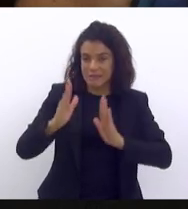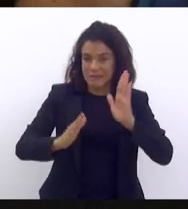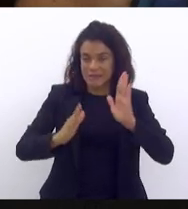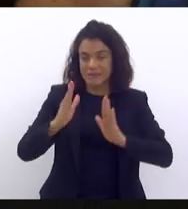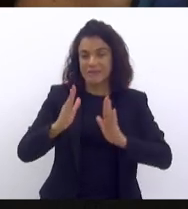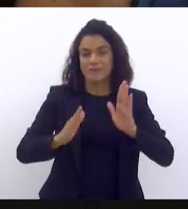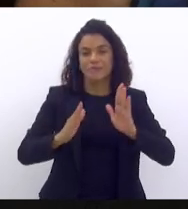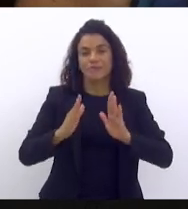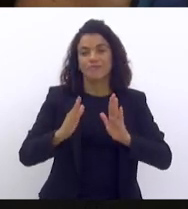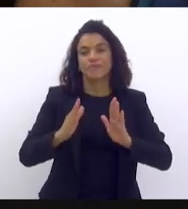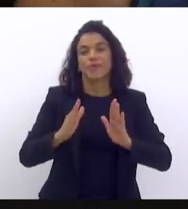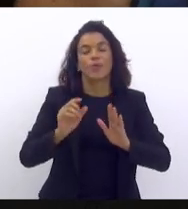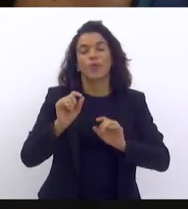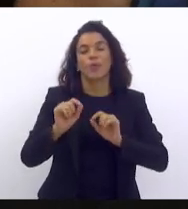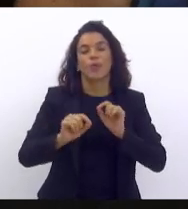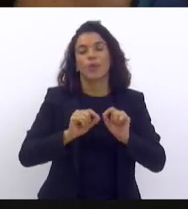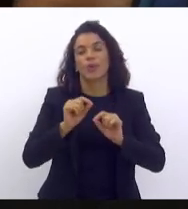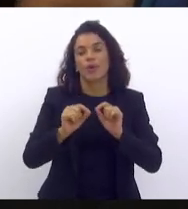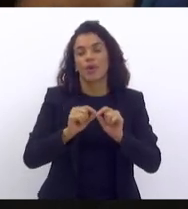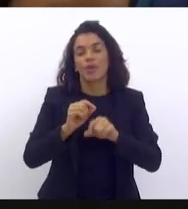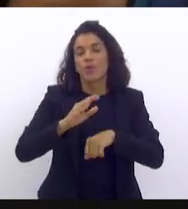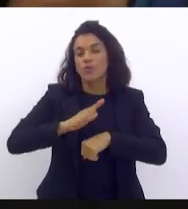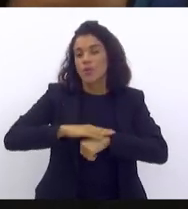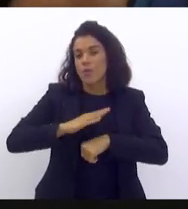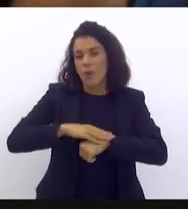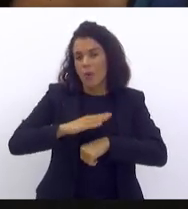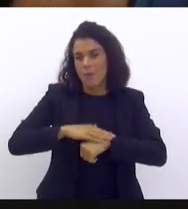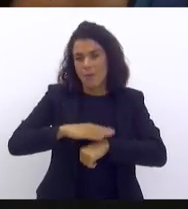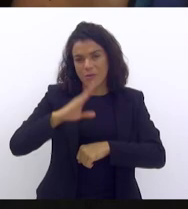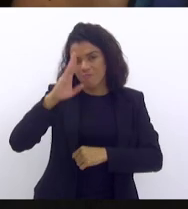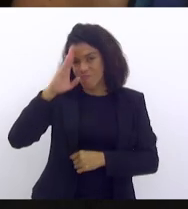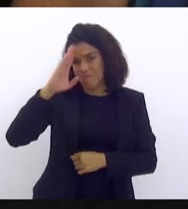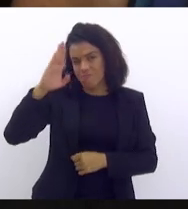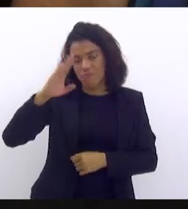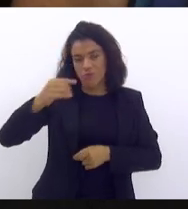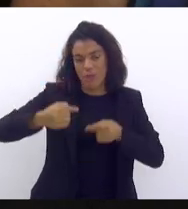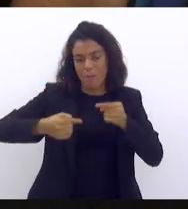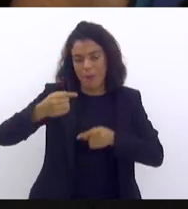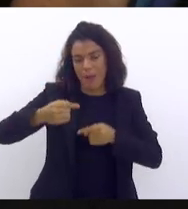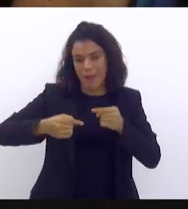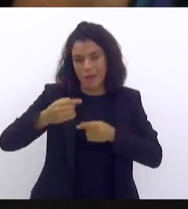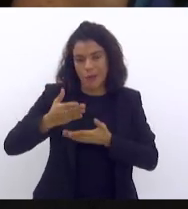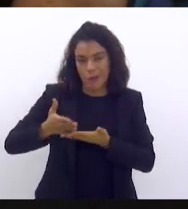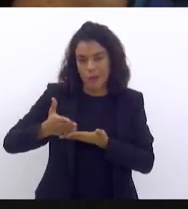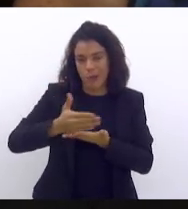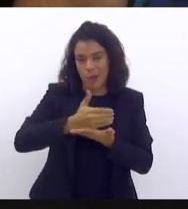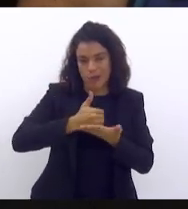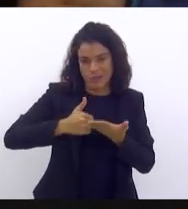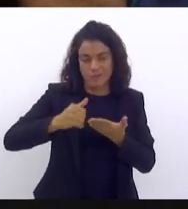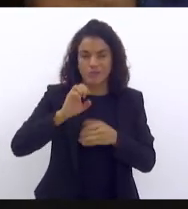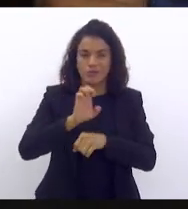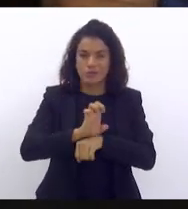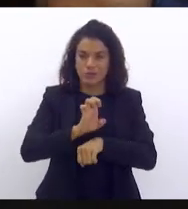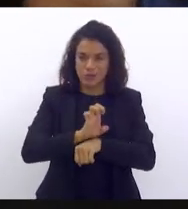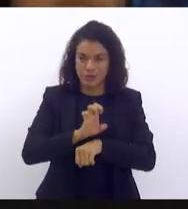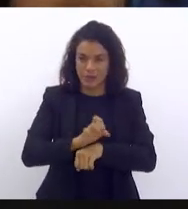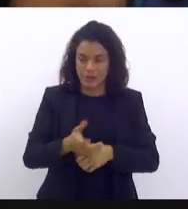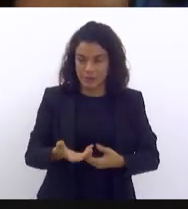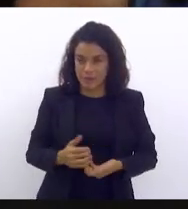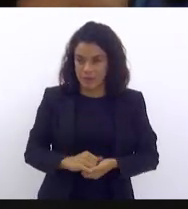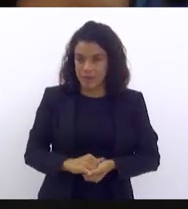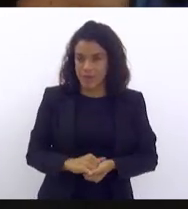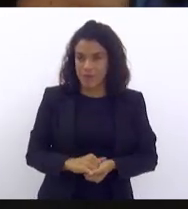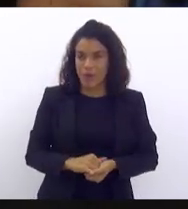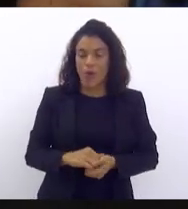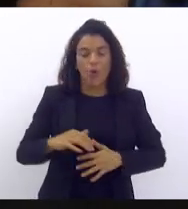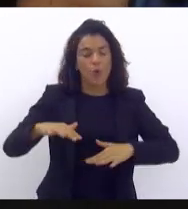levou em consideração o fato de ser um momento crucial para o debate do orçamento do Estado. Porque a gente não pode, o